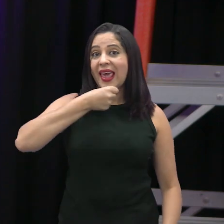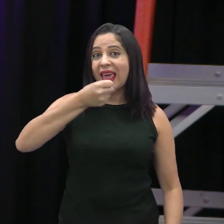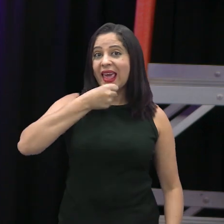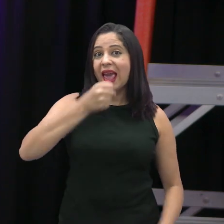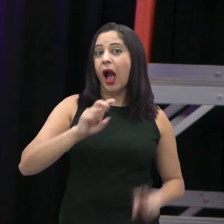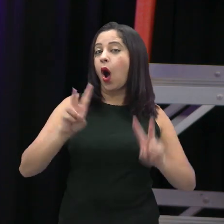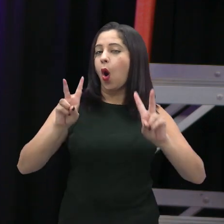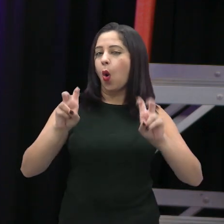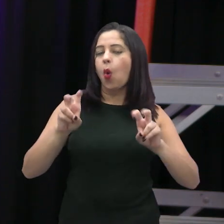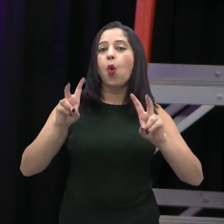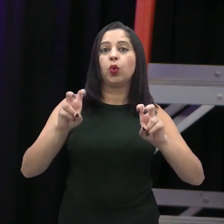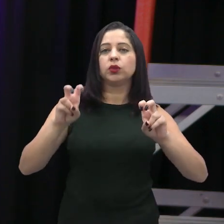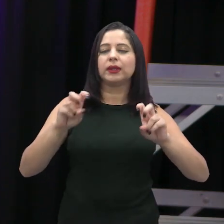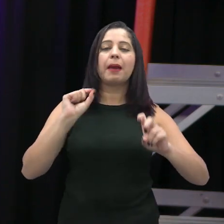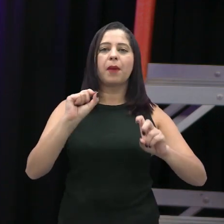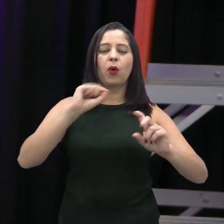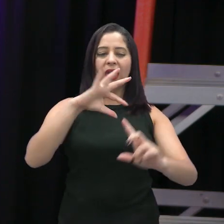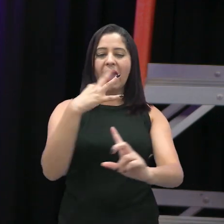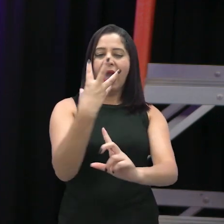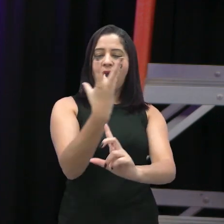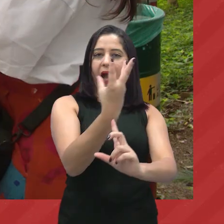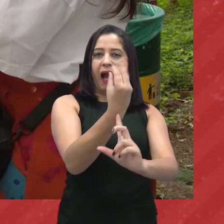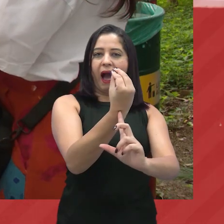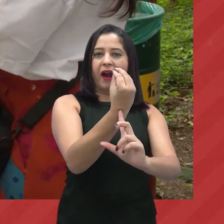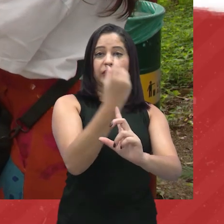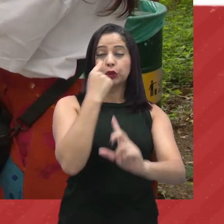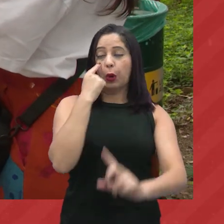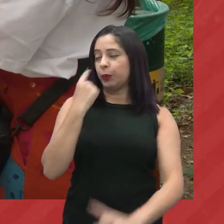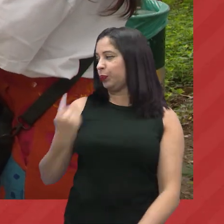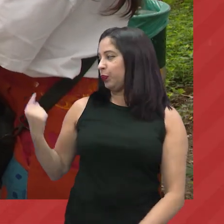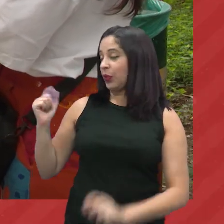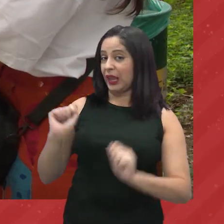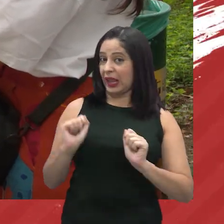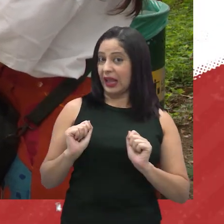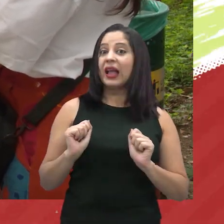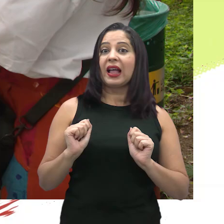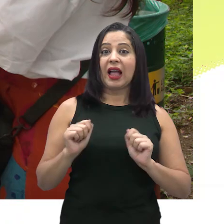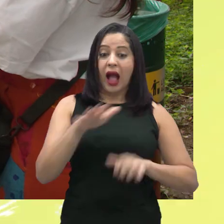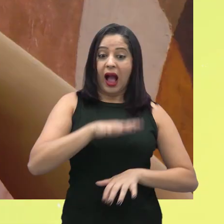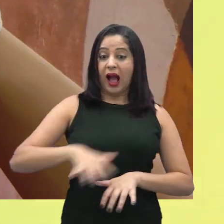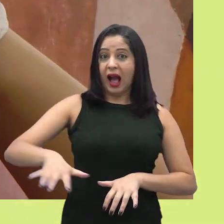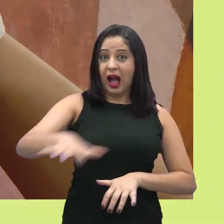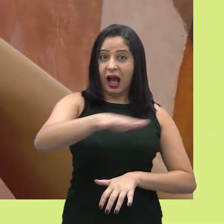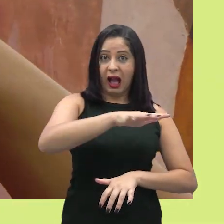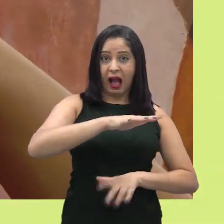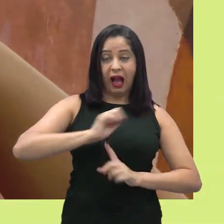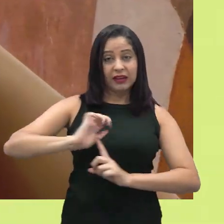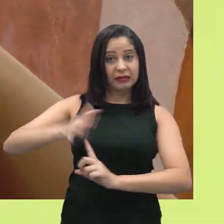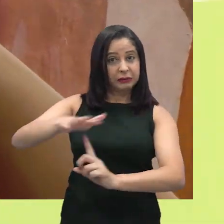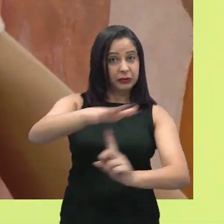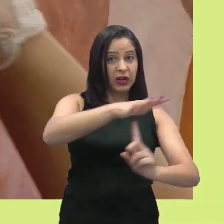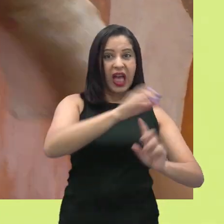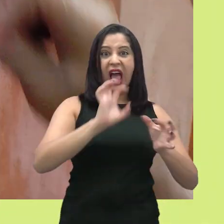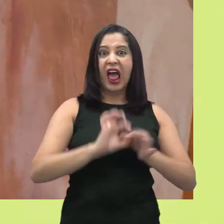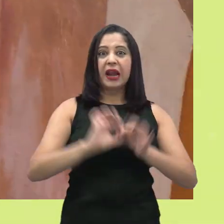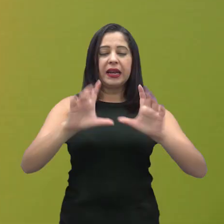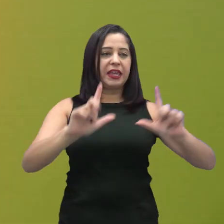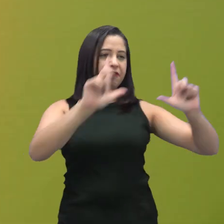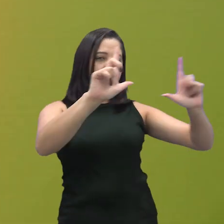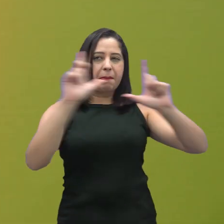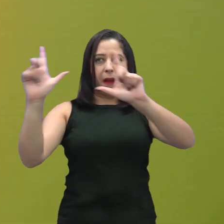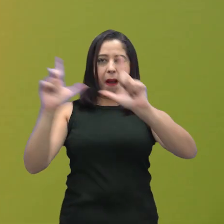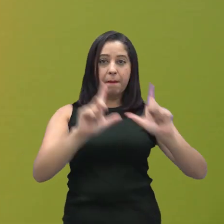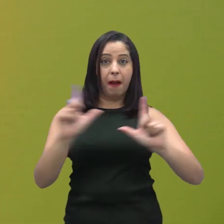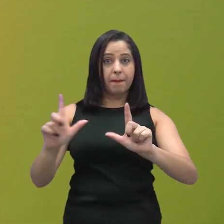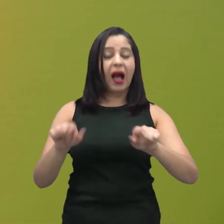sobre o Mundividências, Arte na Cidade. É uma iniciativa que transforma o espaço público num ateliê a céu aberto. Tem